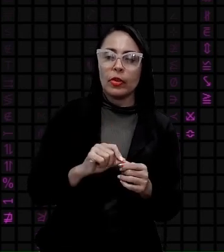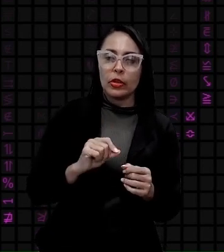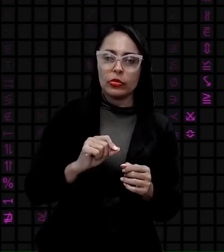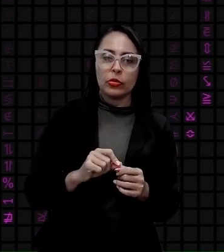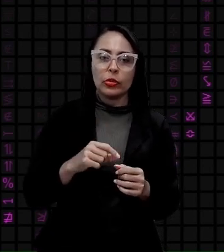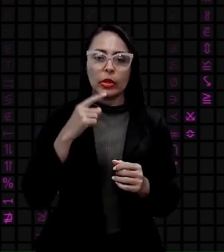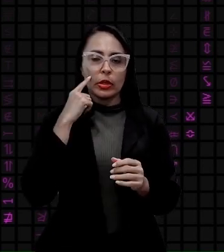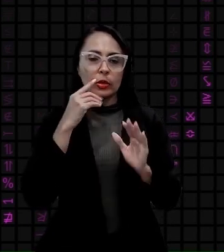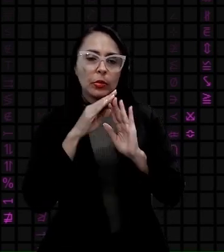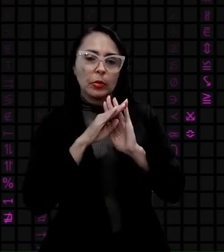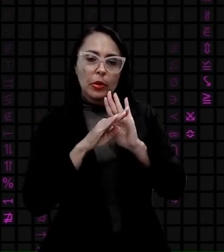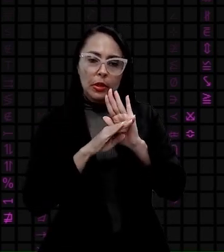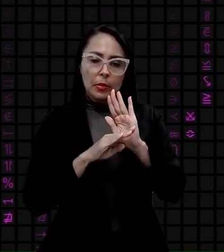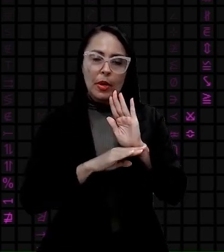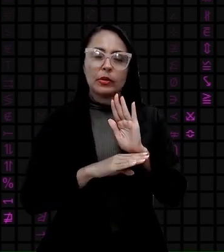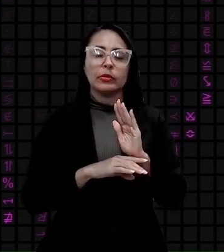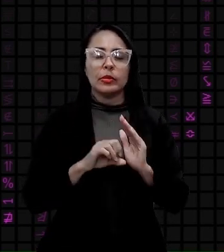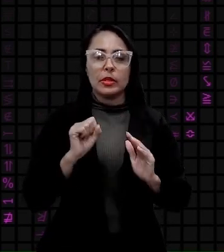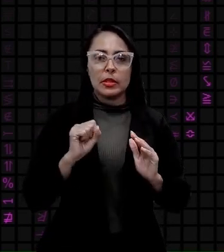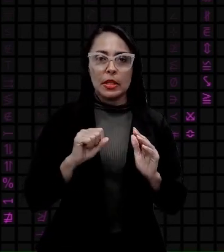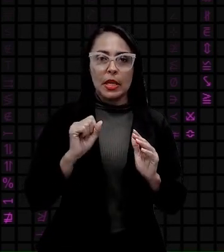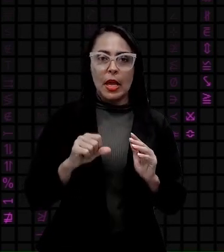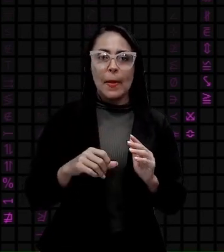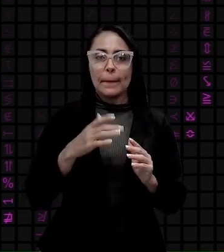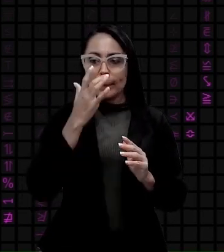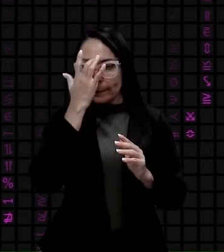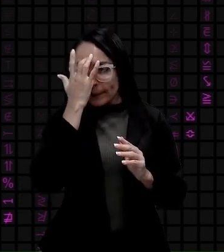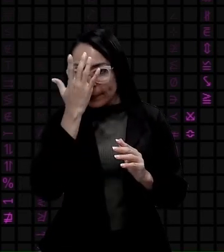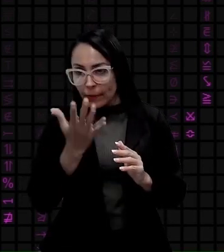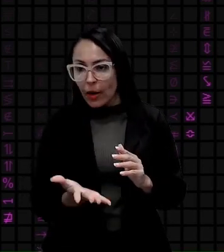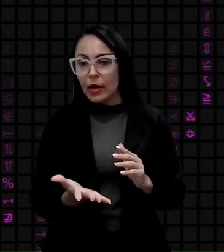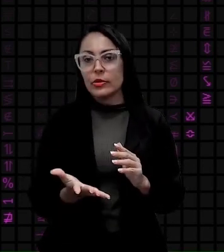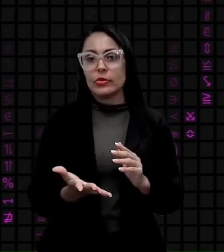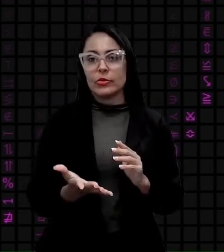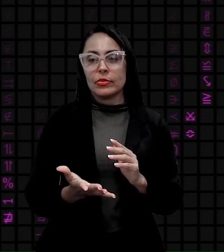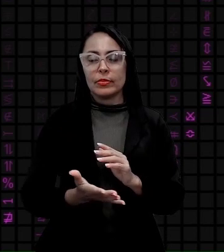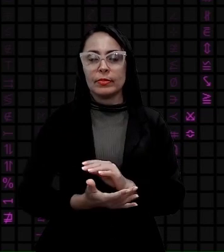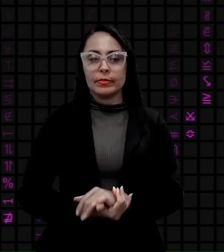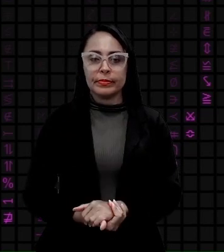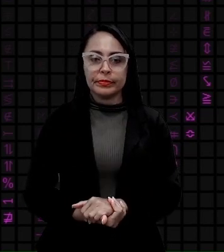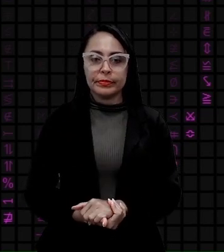programar em JavaScript seja muito mais fácil.